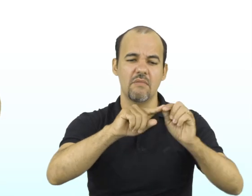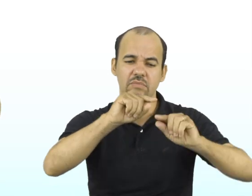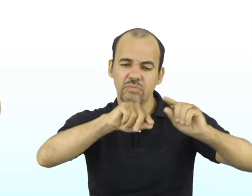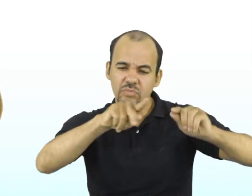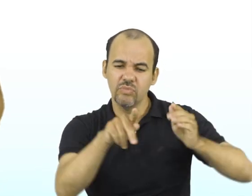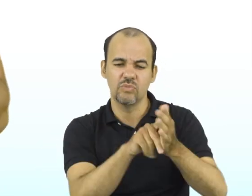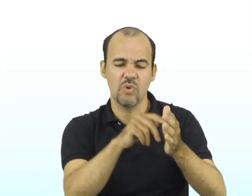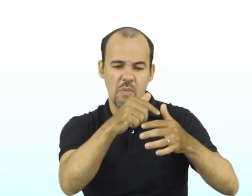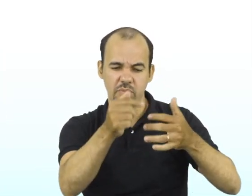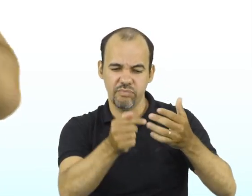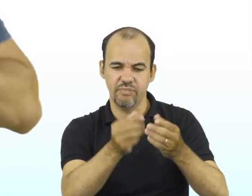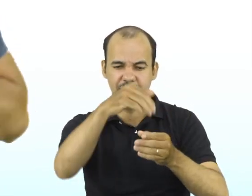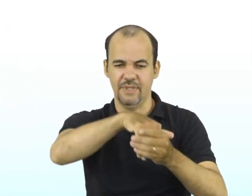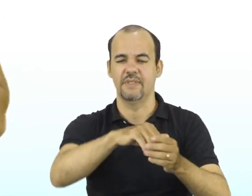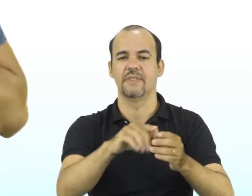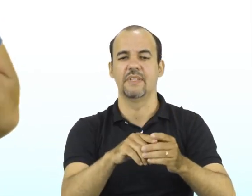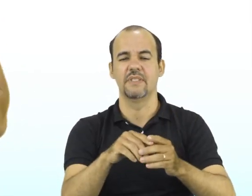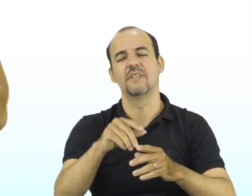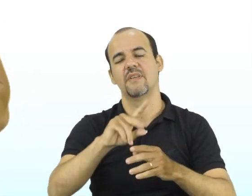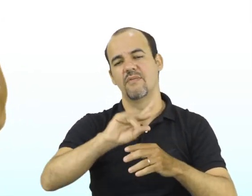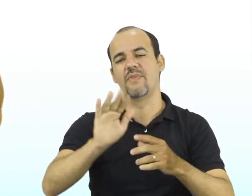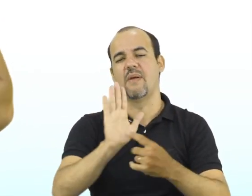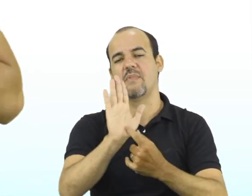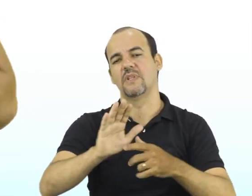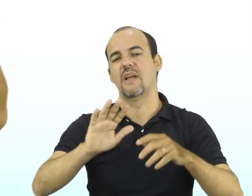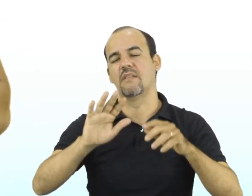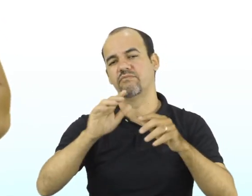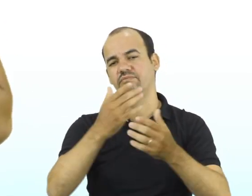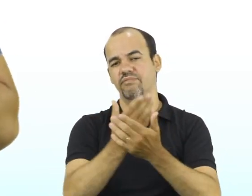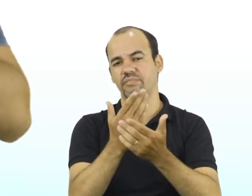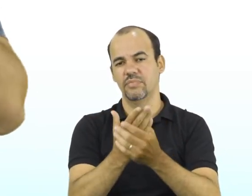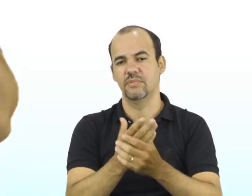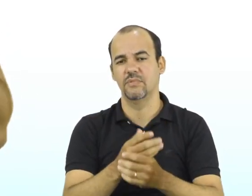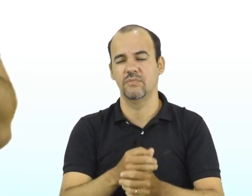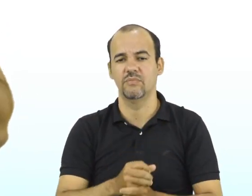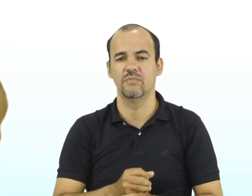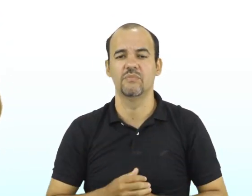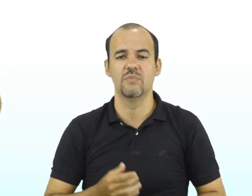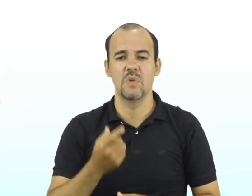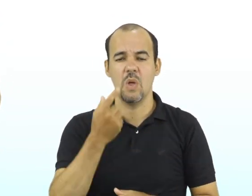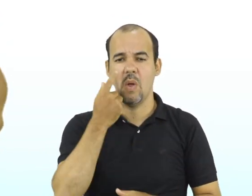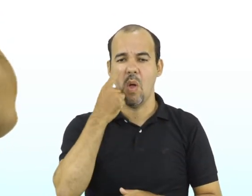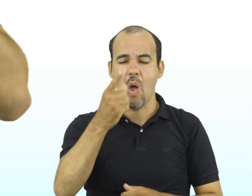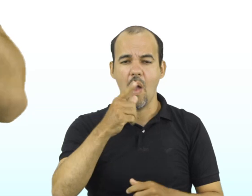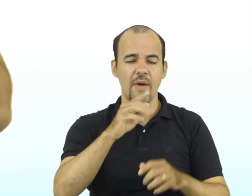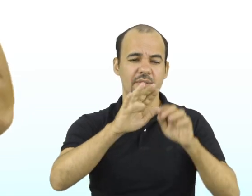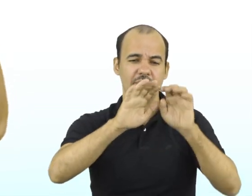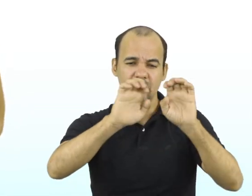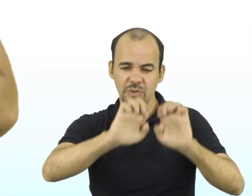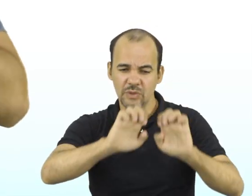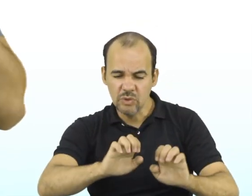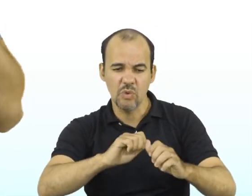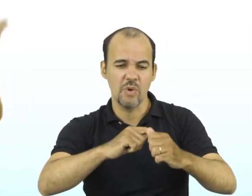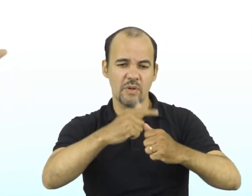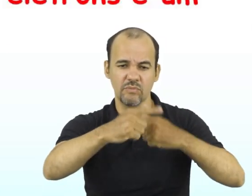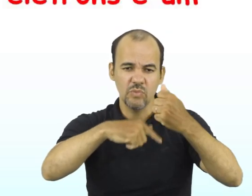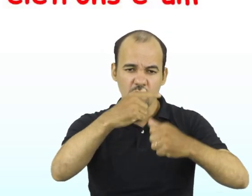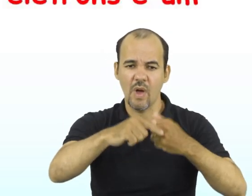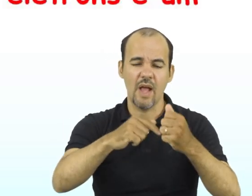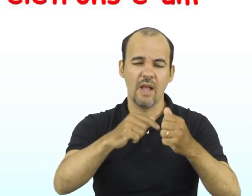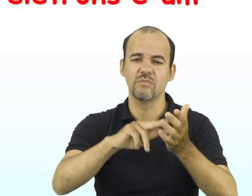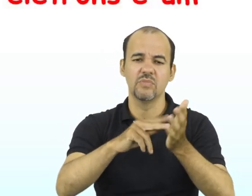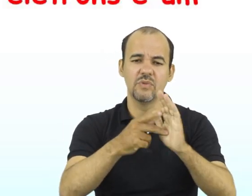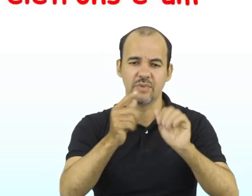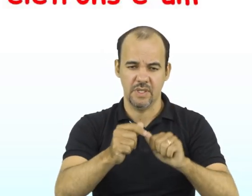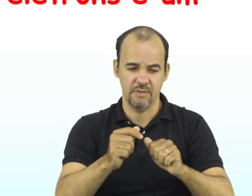estar estudando. Mas olha aí no slide o que significa de fato a estrutura atômica, a estrutura do átomo.